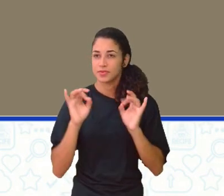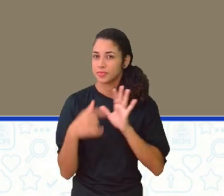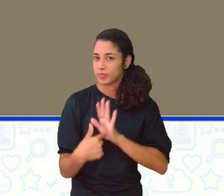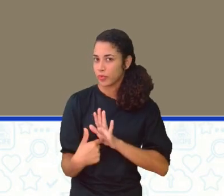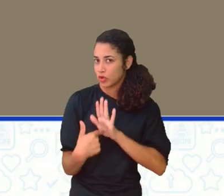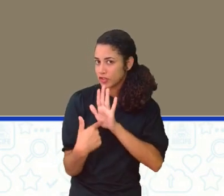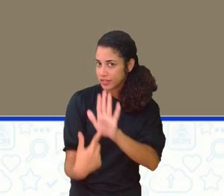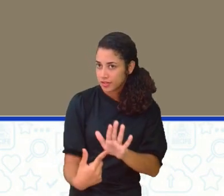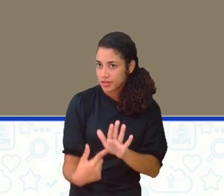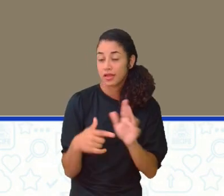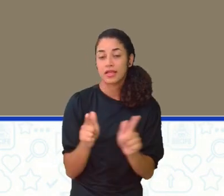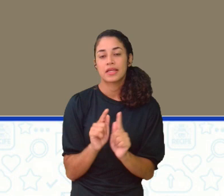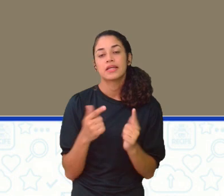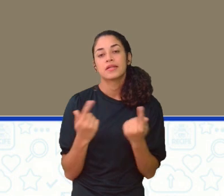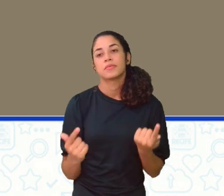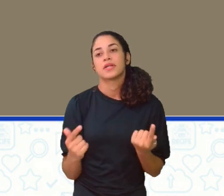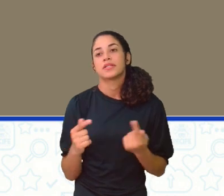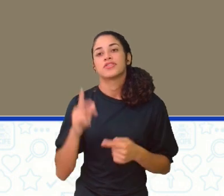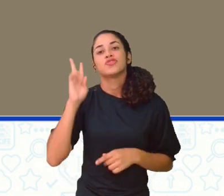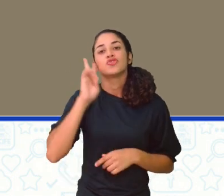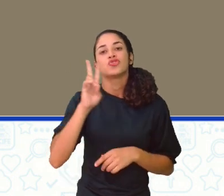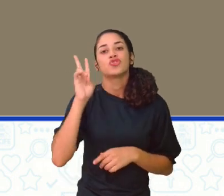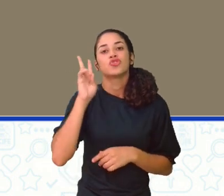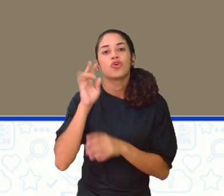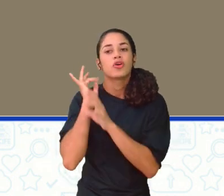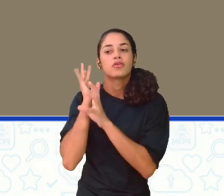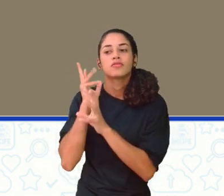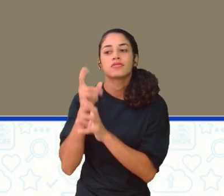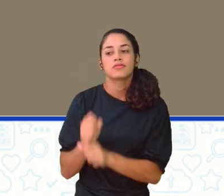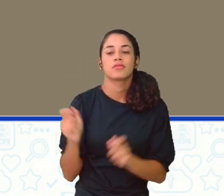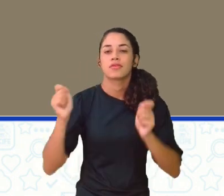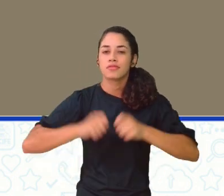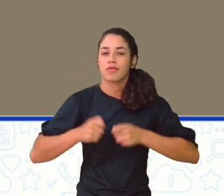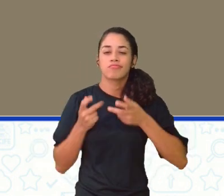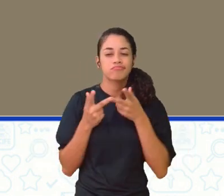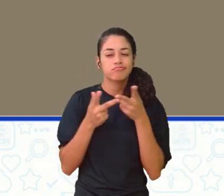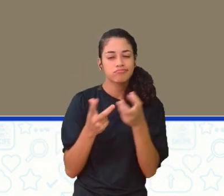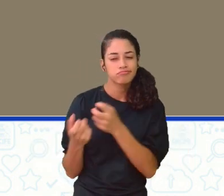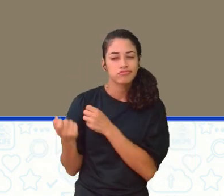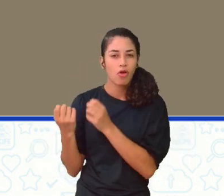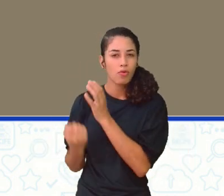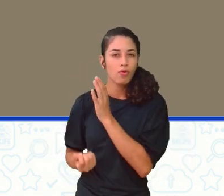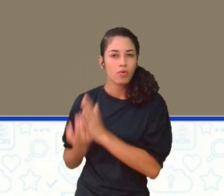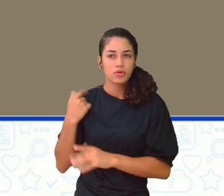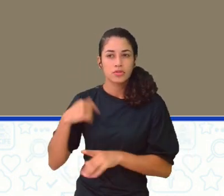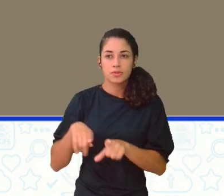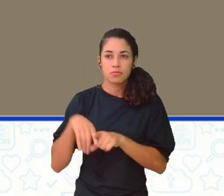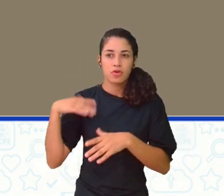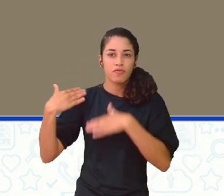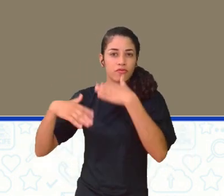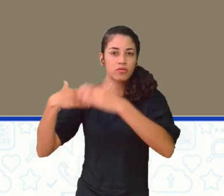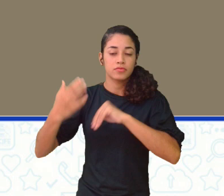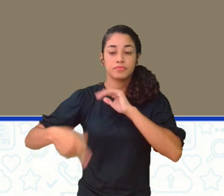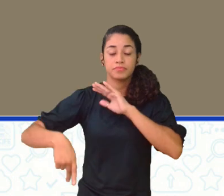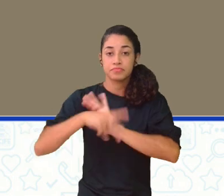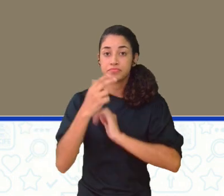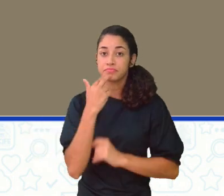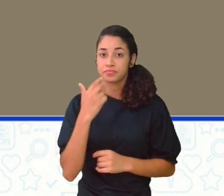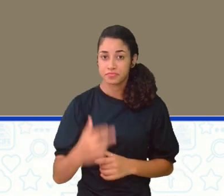apresentar, né, a gramática histórica, né, aquela que investiga a origem e a evolução de uma